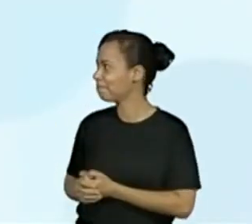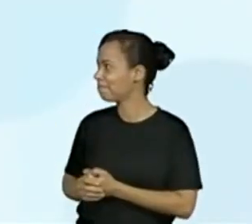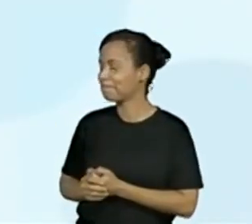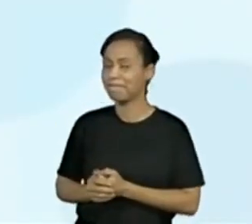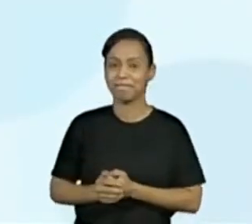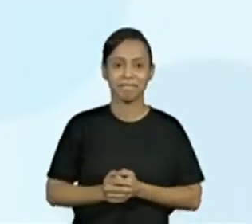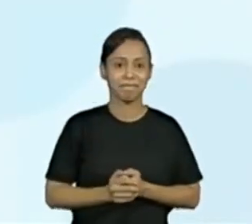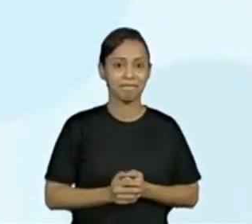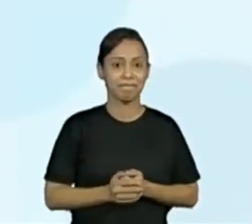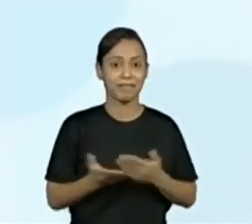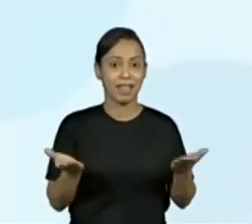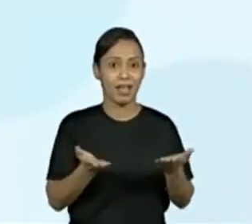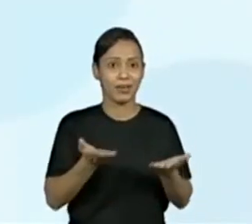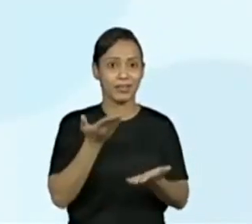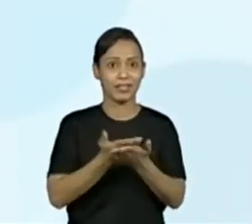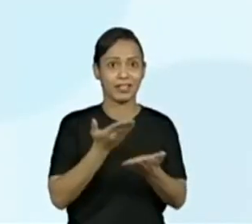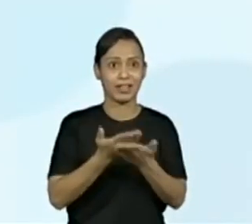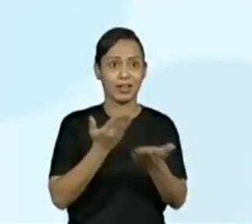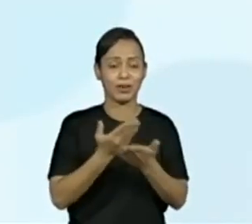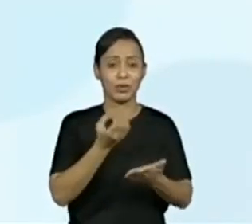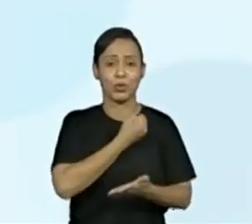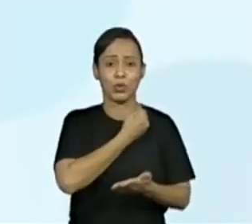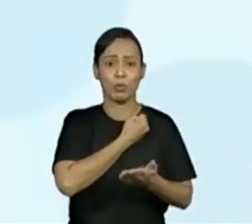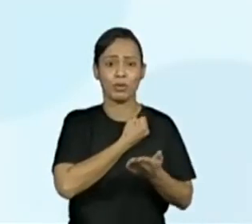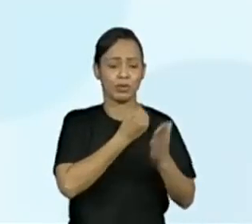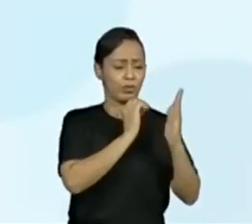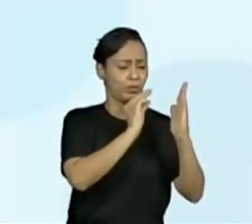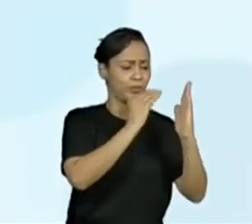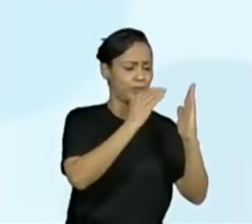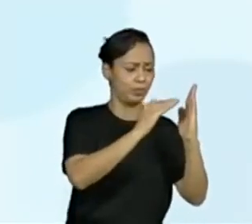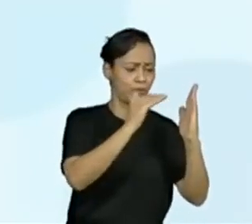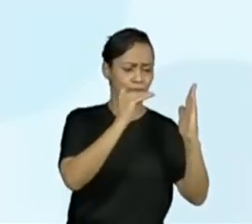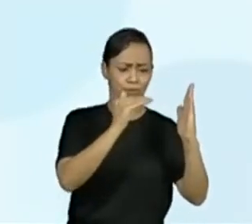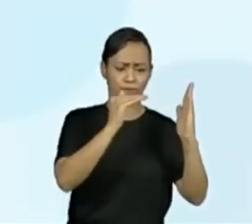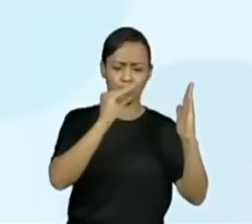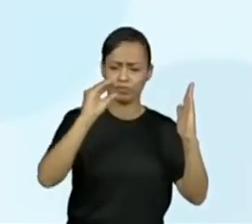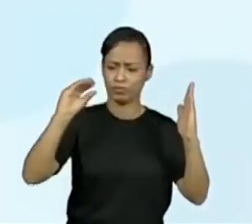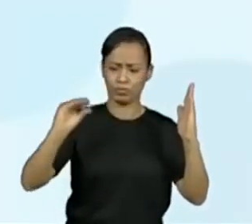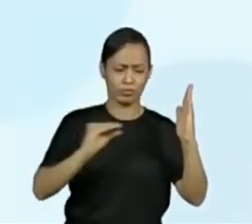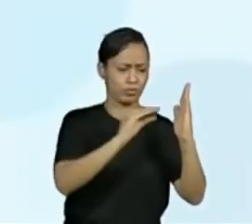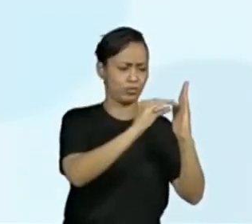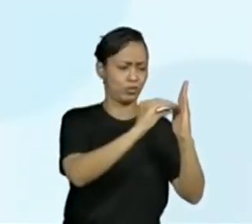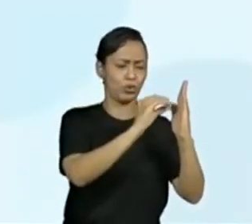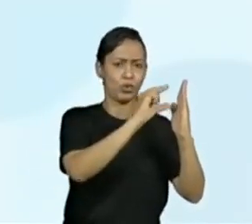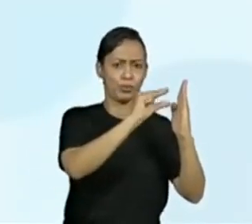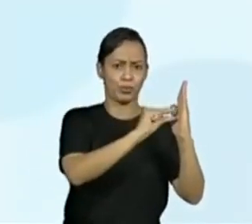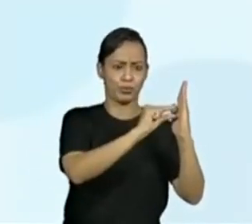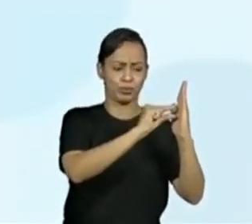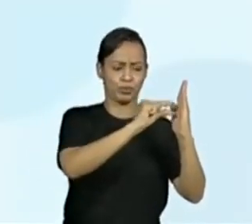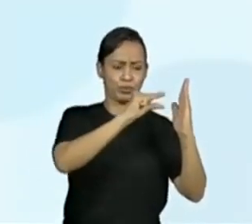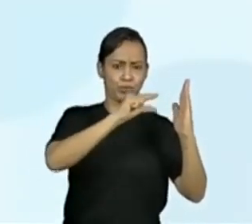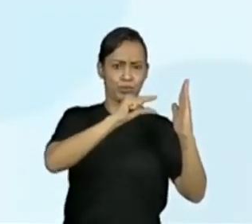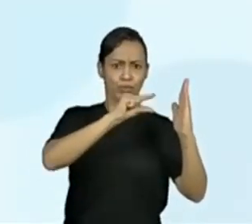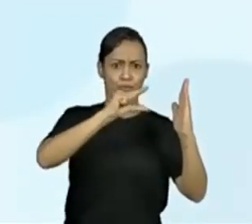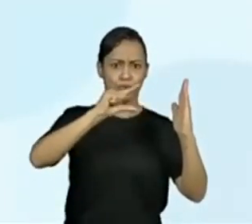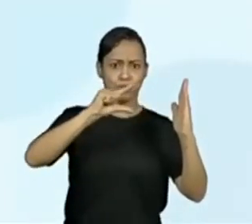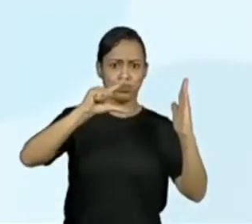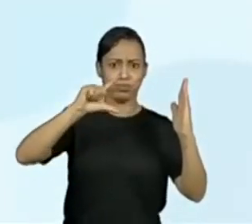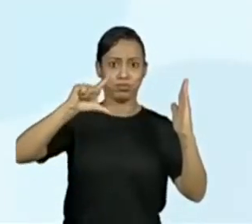vamos aprender a ordenar números, organizando-os do menor para o maior. É isso